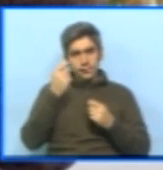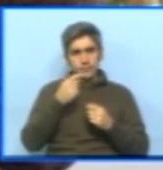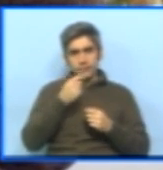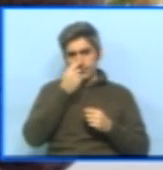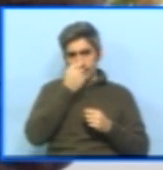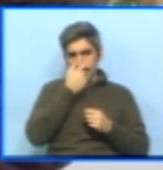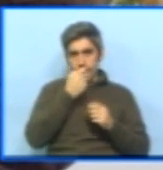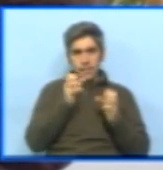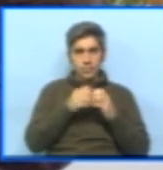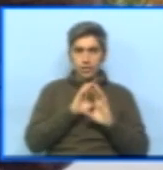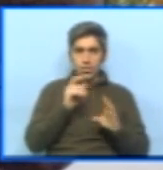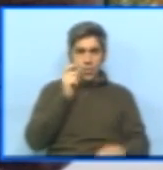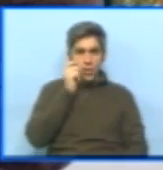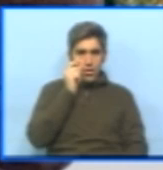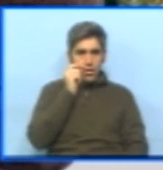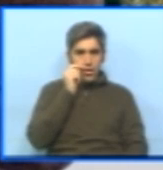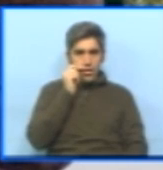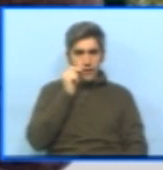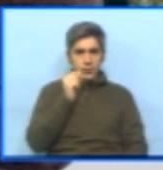grupos só de homens, não é? Só de homens.